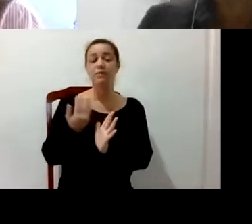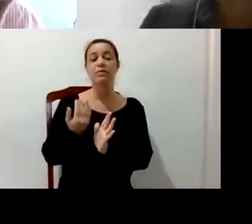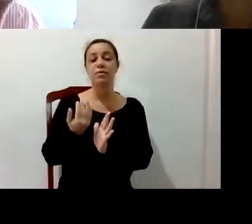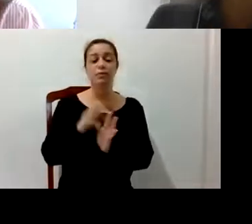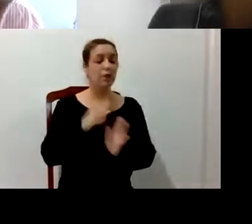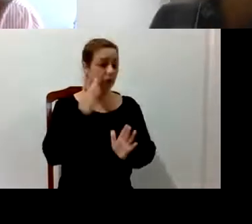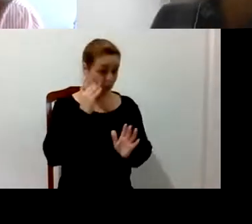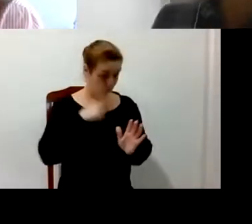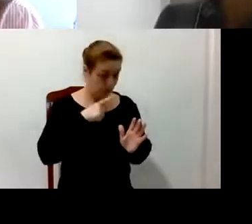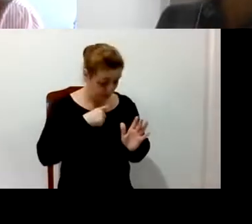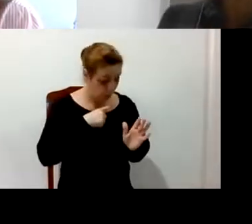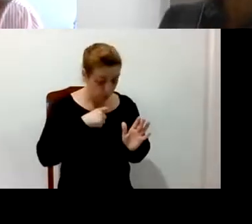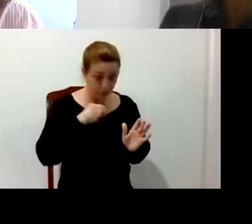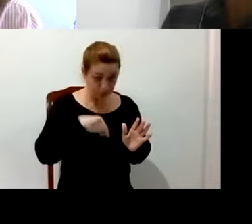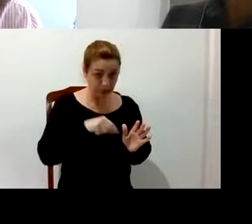aqui.